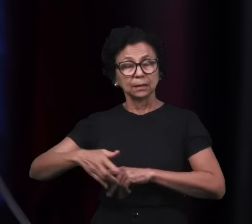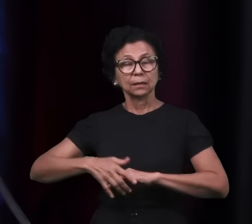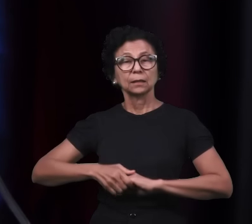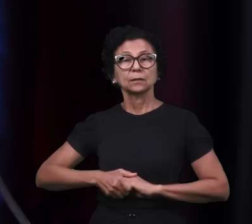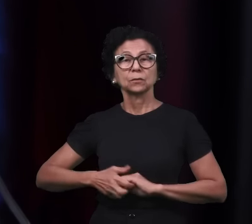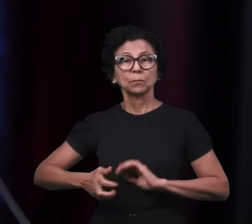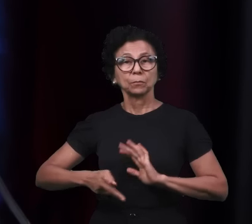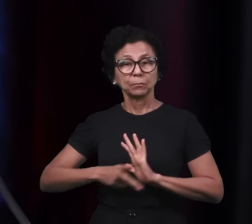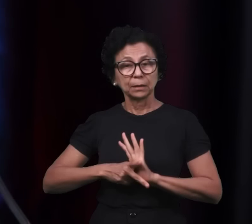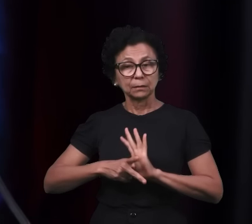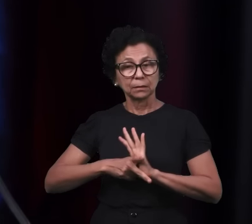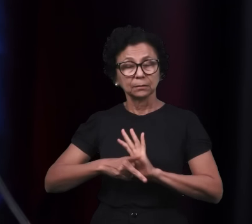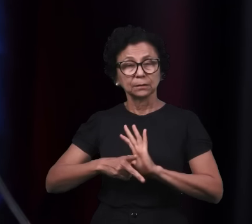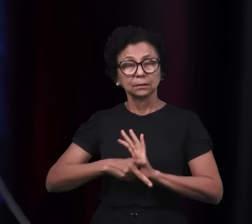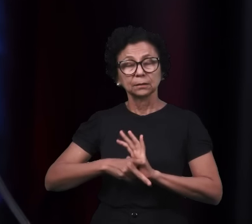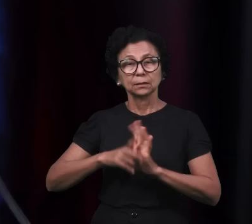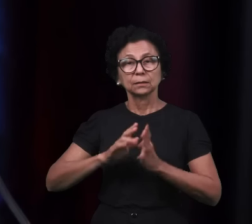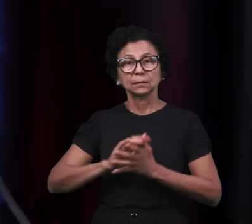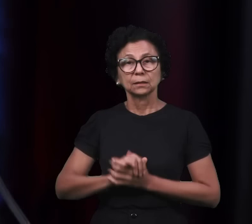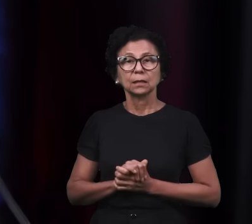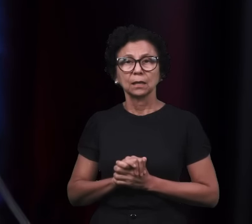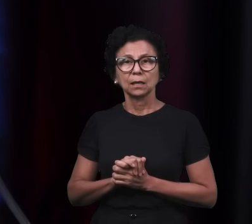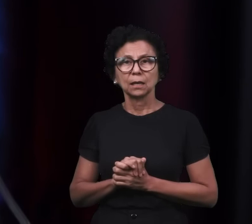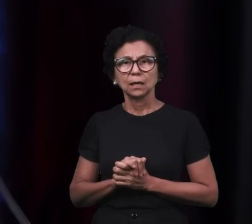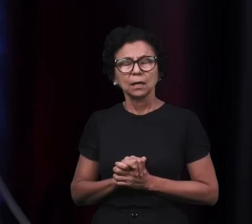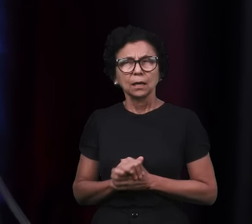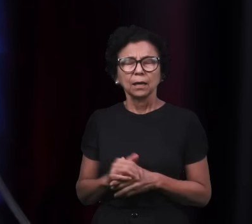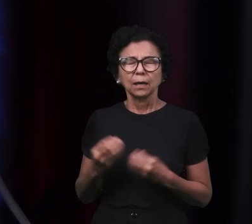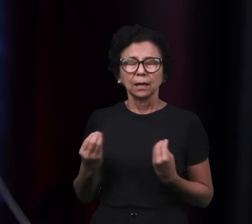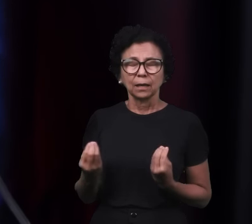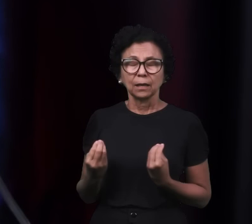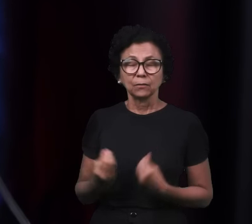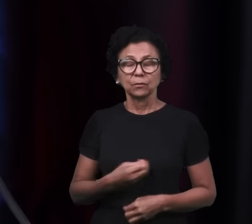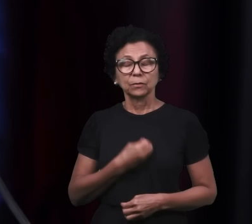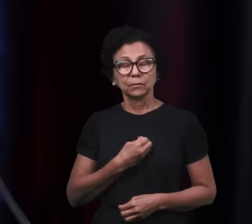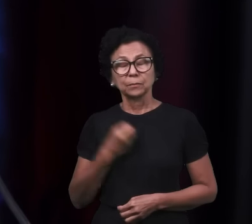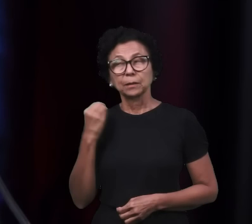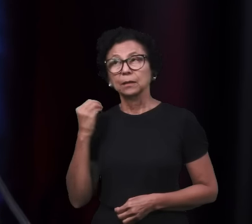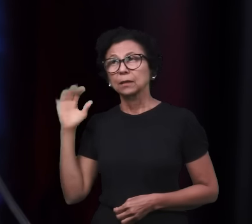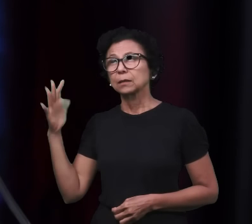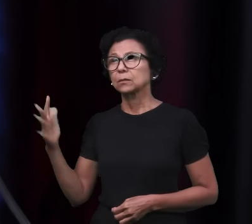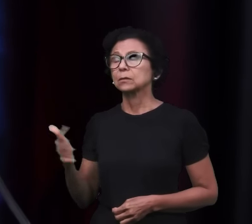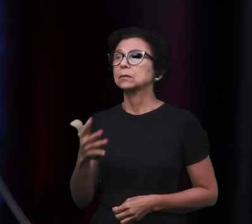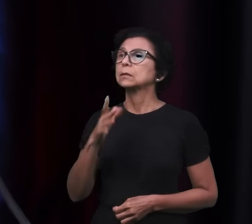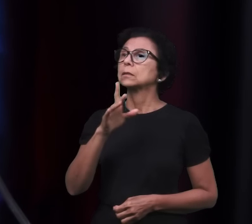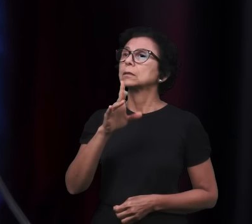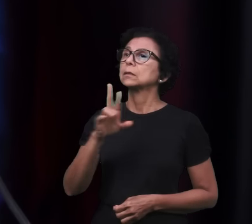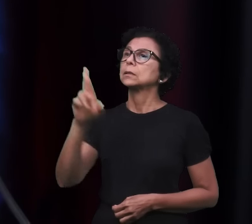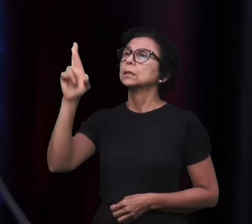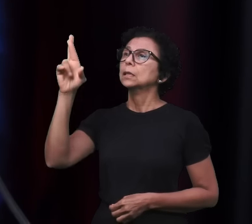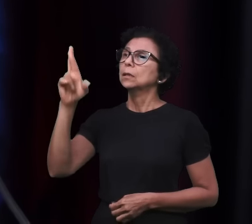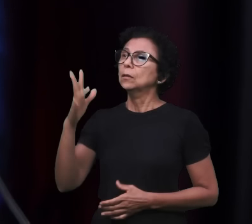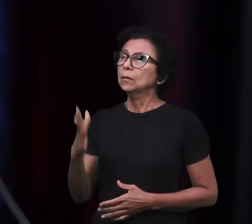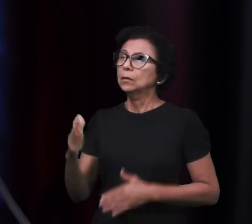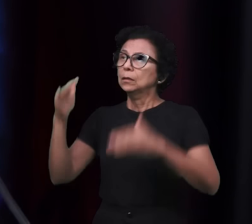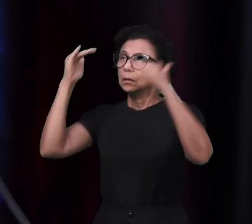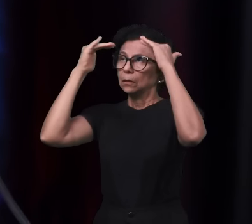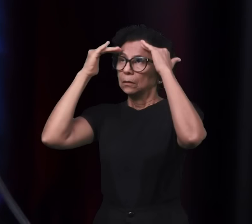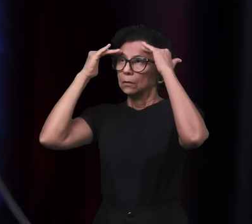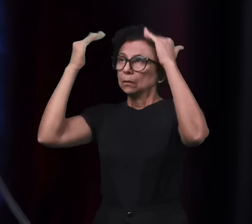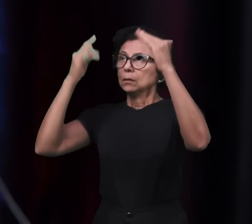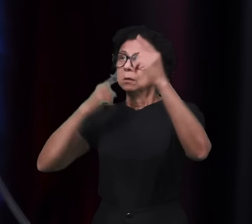povo que vive para adorar ao Senhor, para cultuar ao Senhor, para obedecer à sua